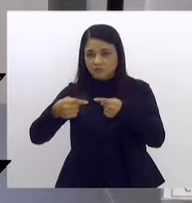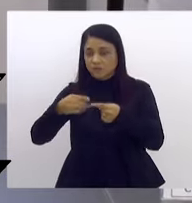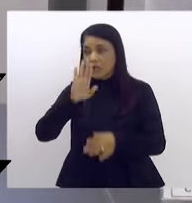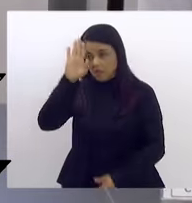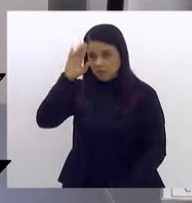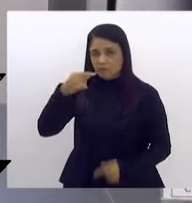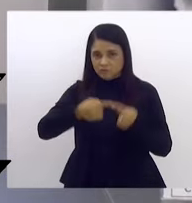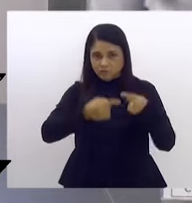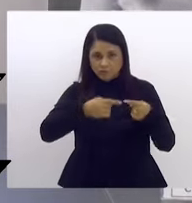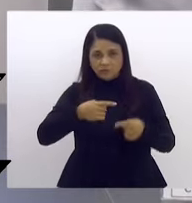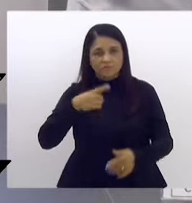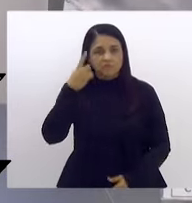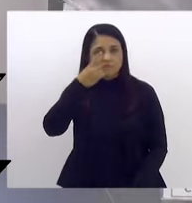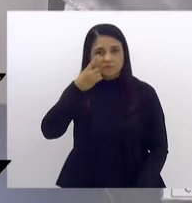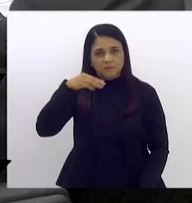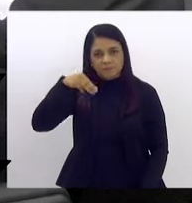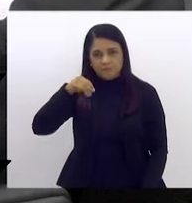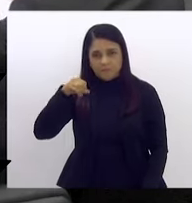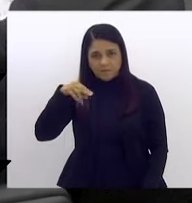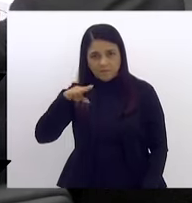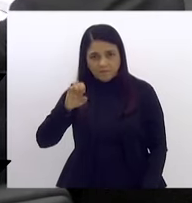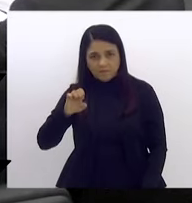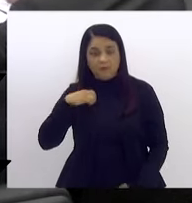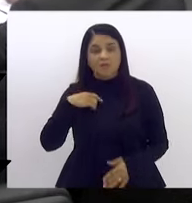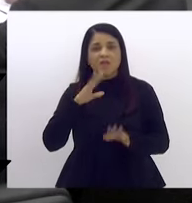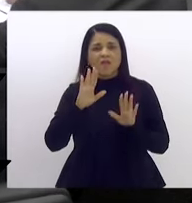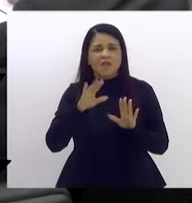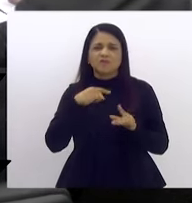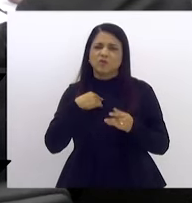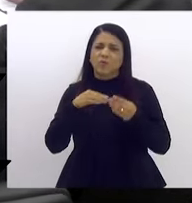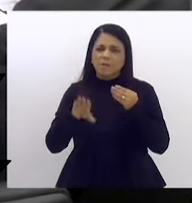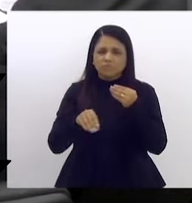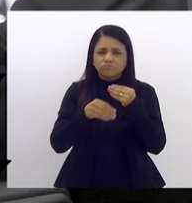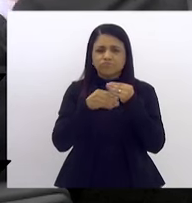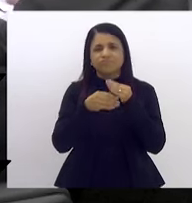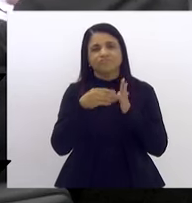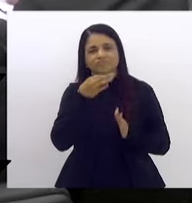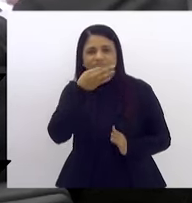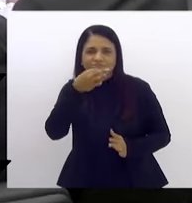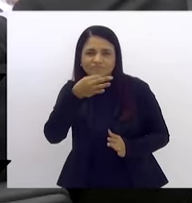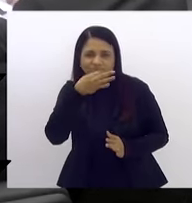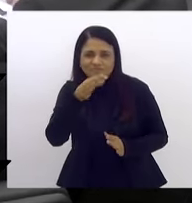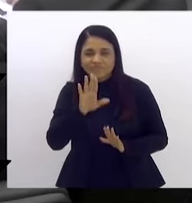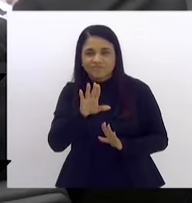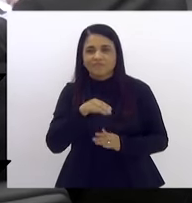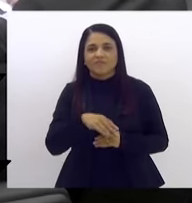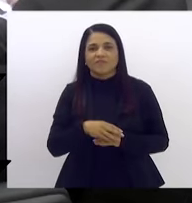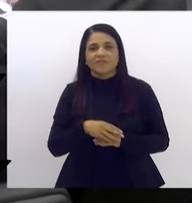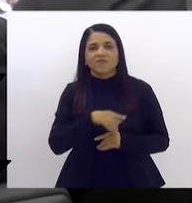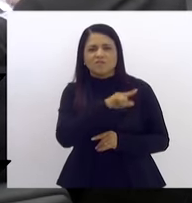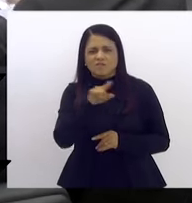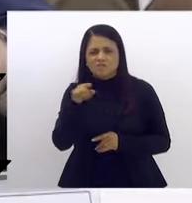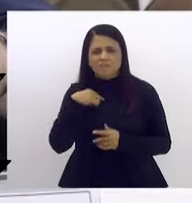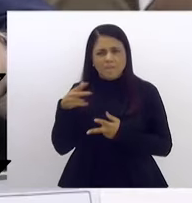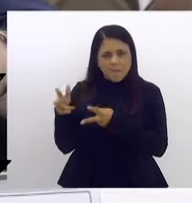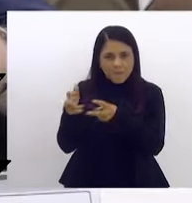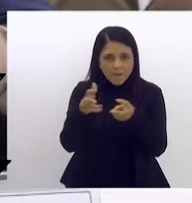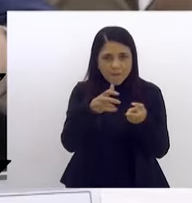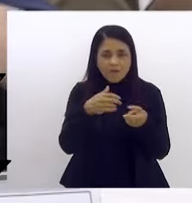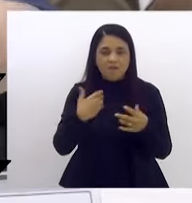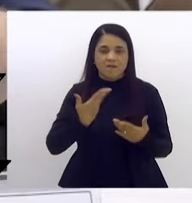Presidente para discutir deputado Carlos minck é apenas para ponderar e ouvir a posição do dos nossos companheiros aqui da